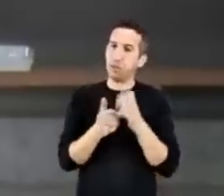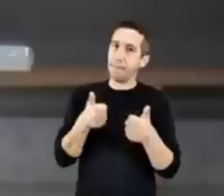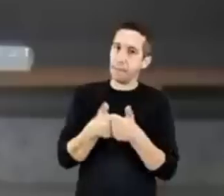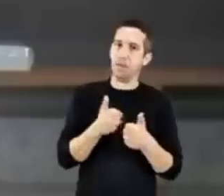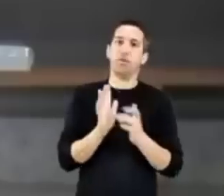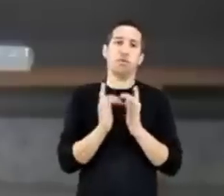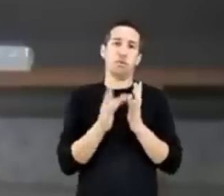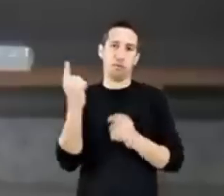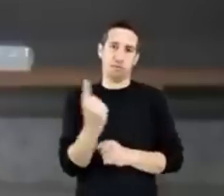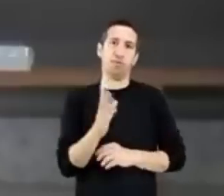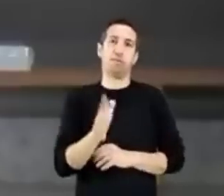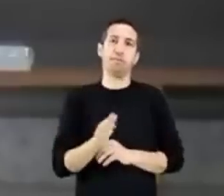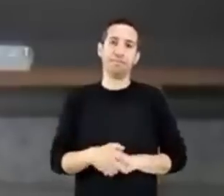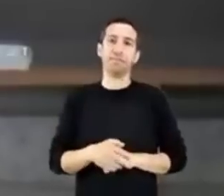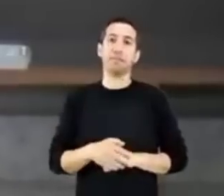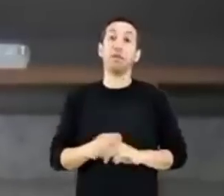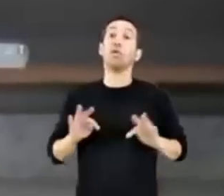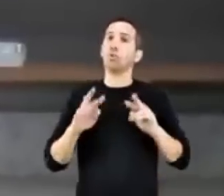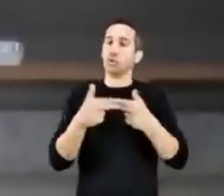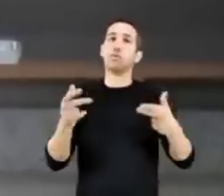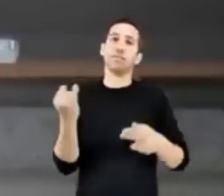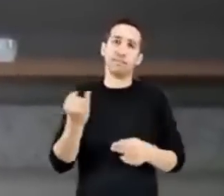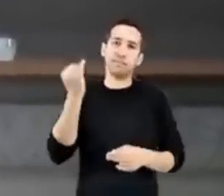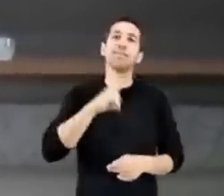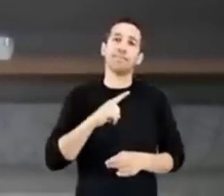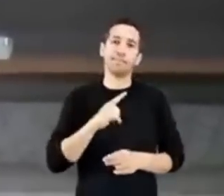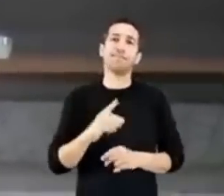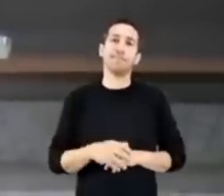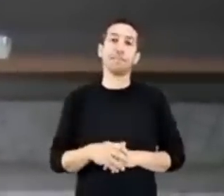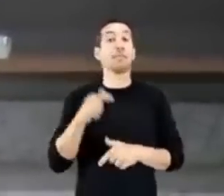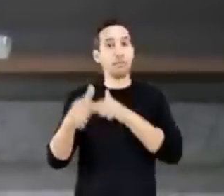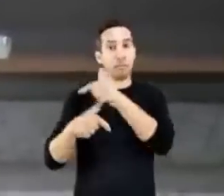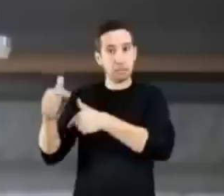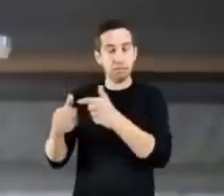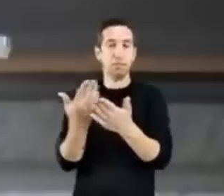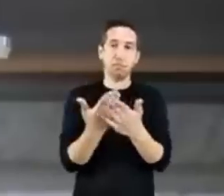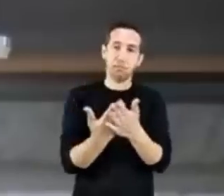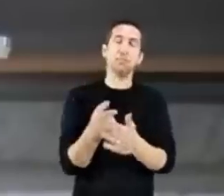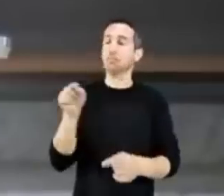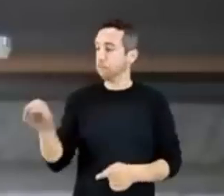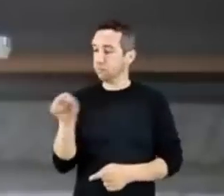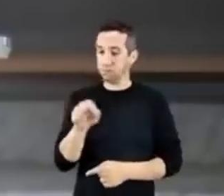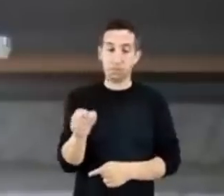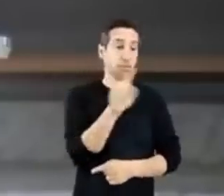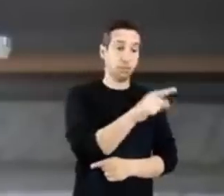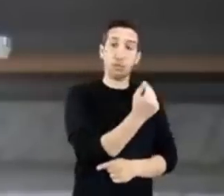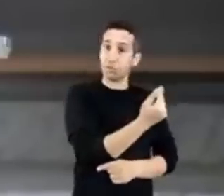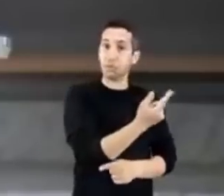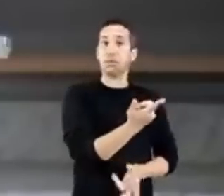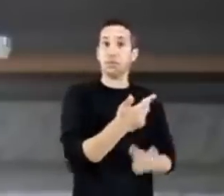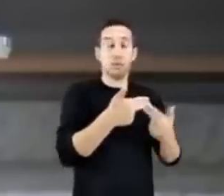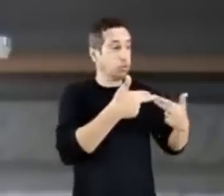tudo é importante nessa vida né tudo em ter a sua importância o trabalho os estudos o dinheiro aos bens materiais